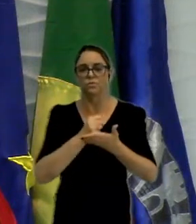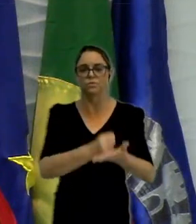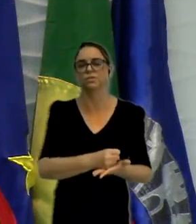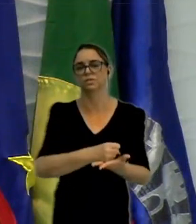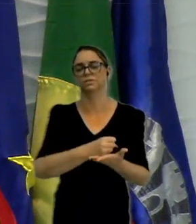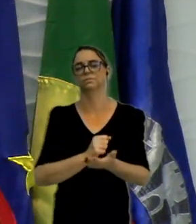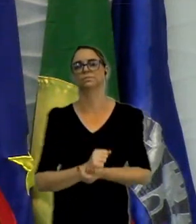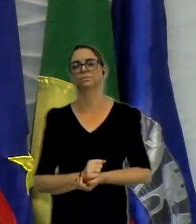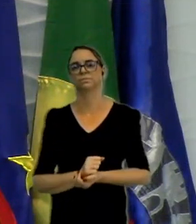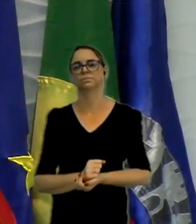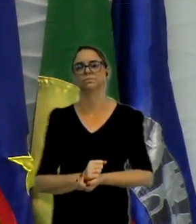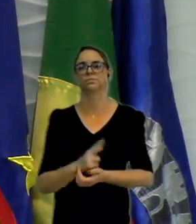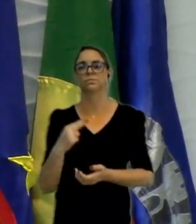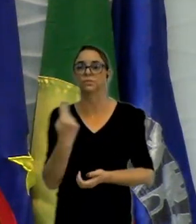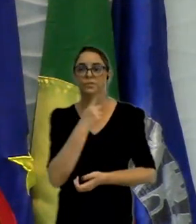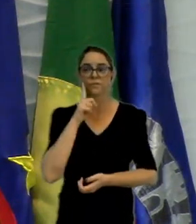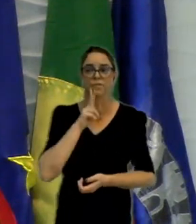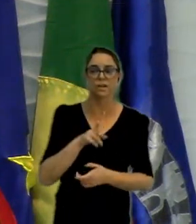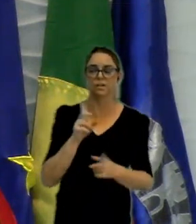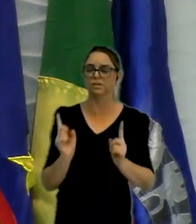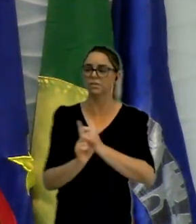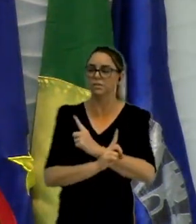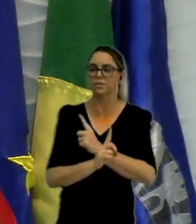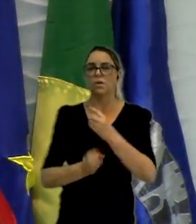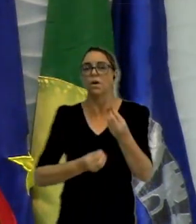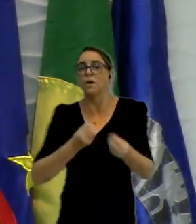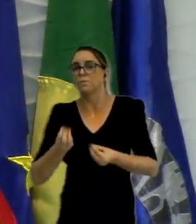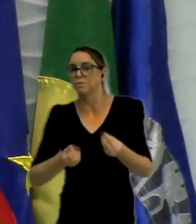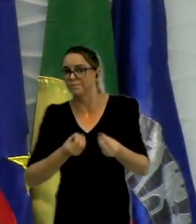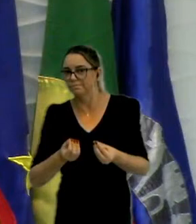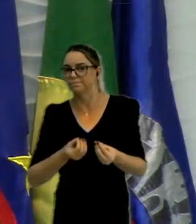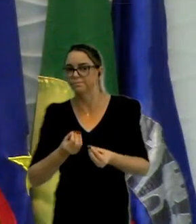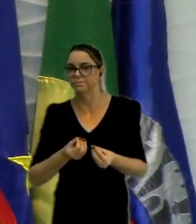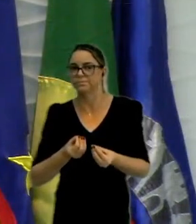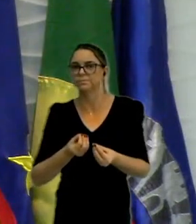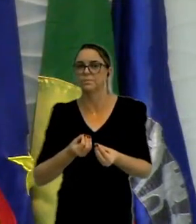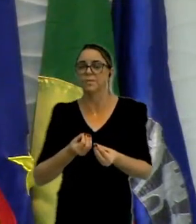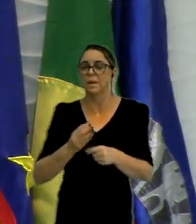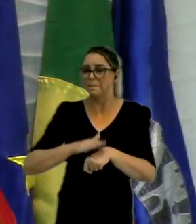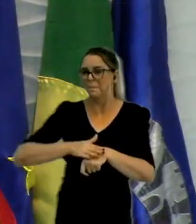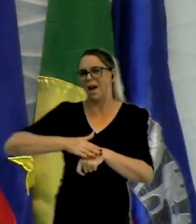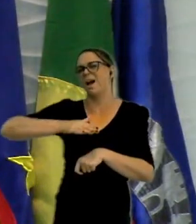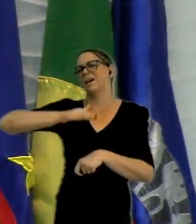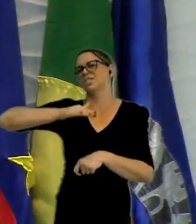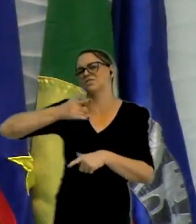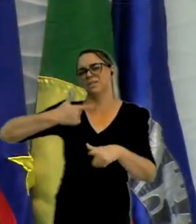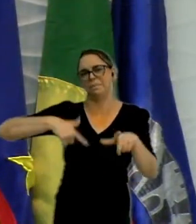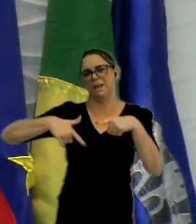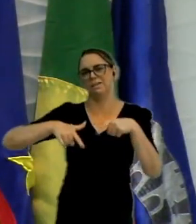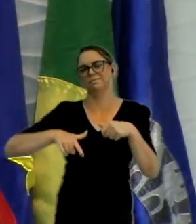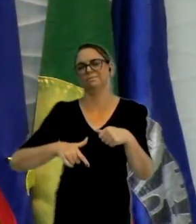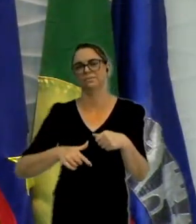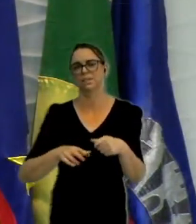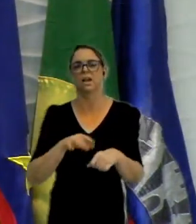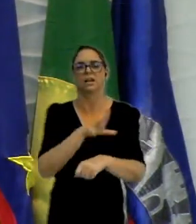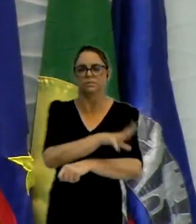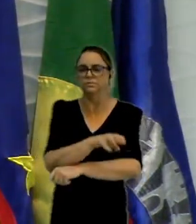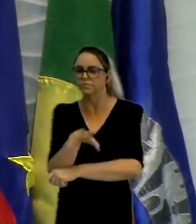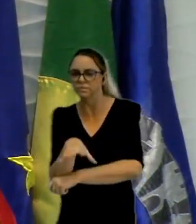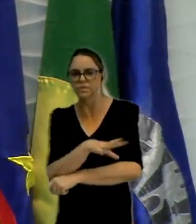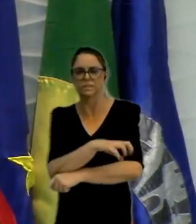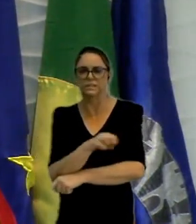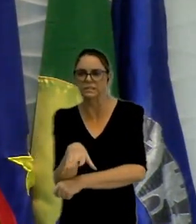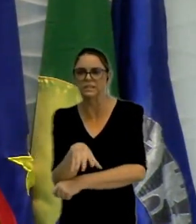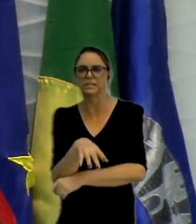e todos sabem. A gente vê uma oposição fazendo em São Bento Tuna a parte mais do que a dela. A gente vem arando terra há quanto tempo,